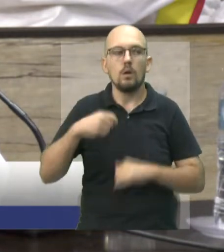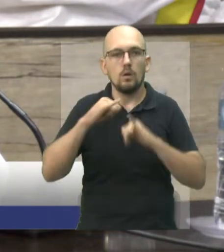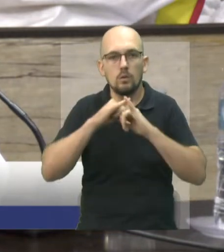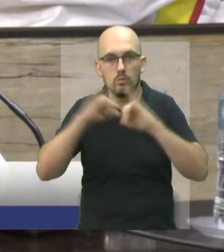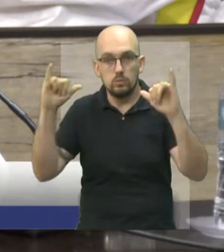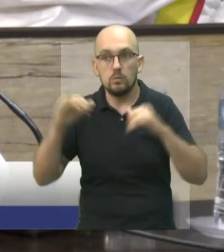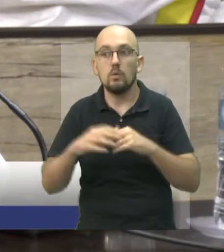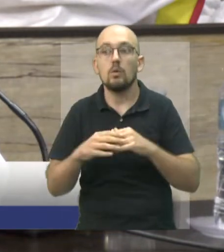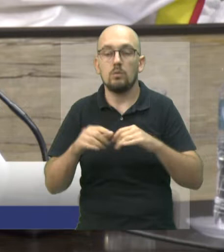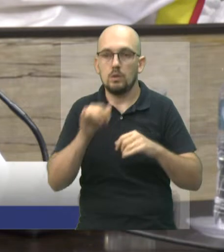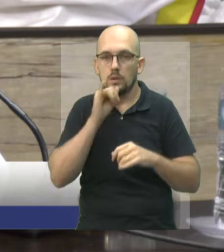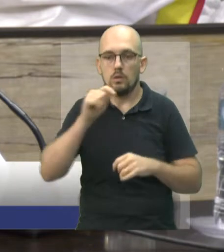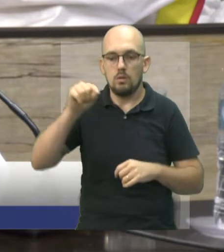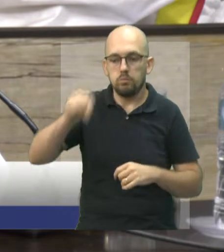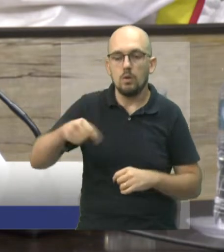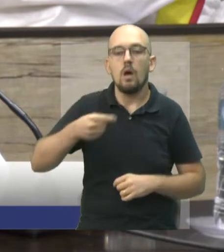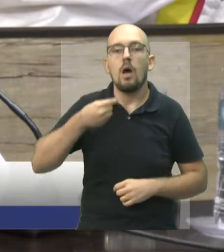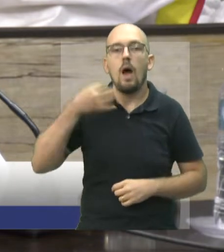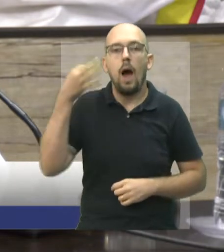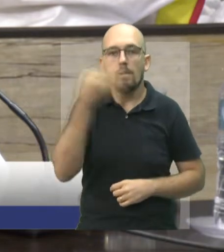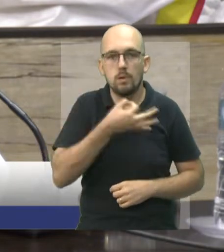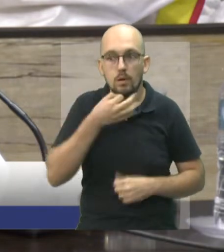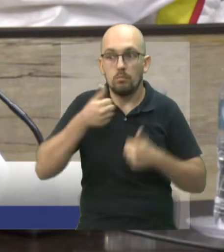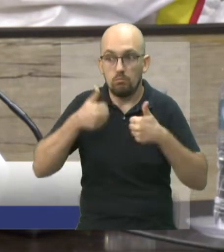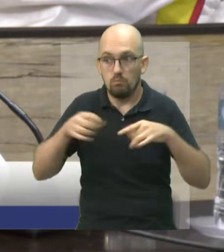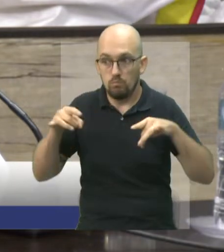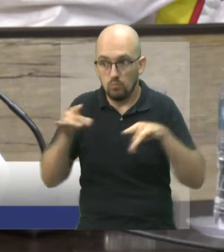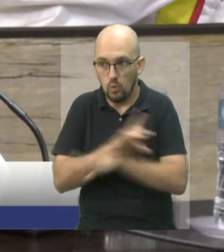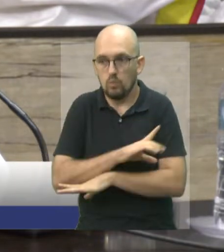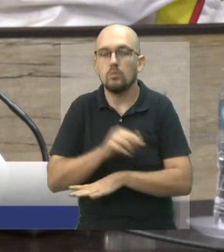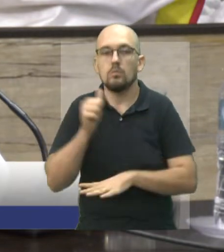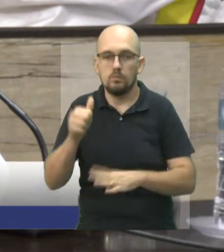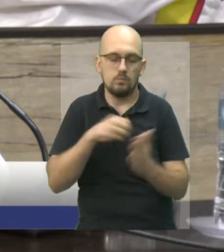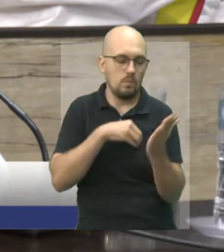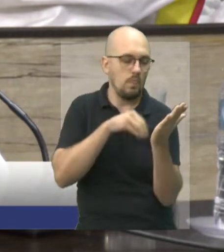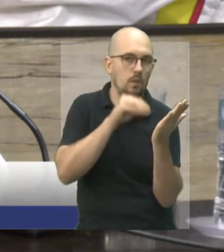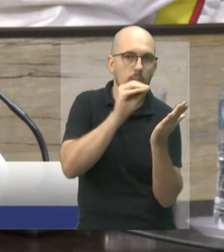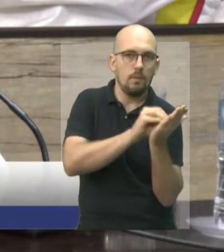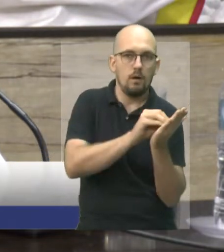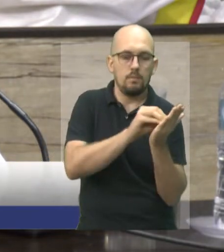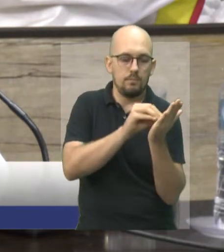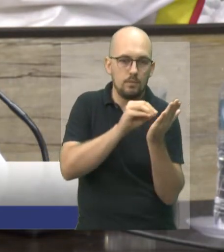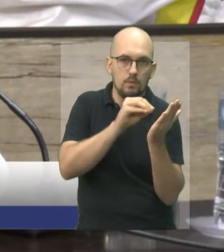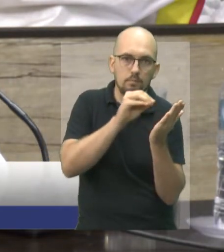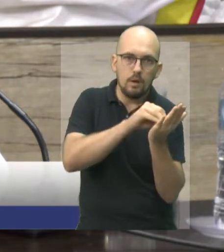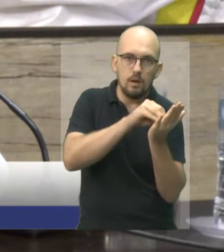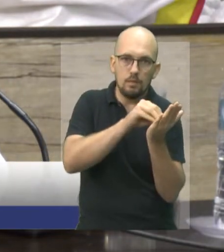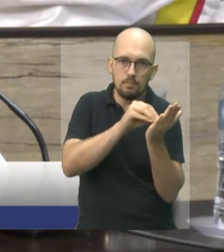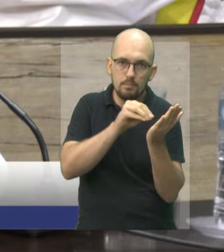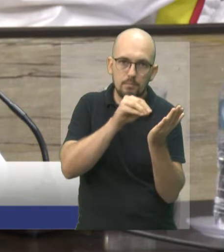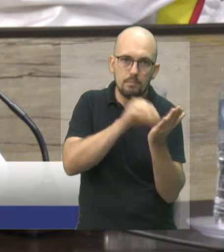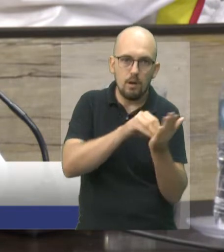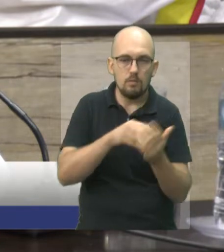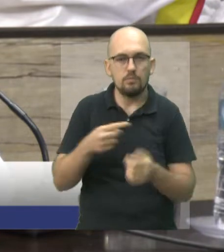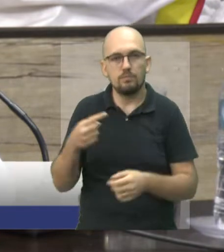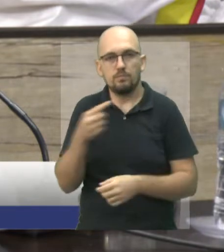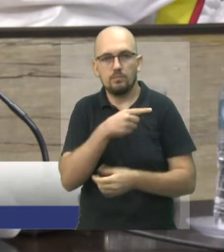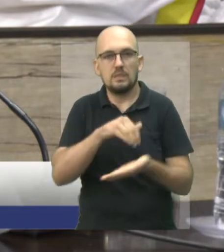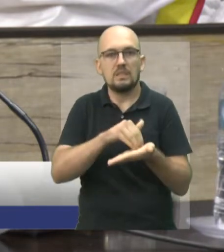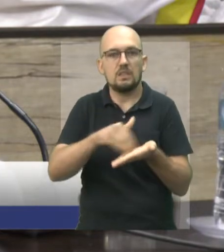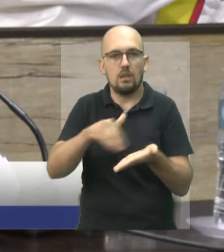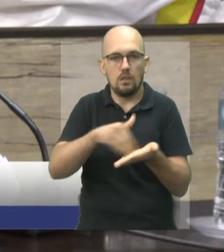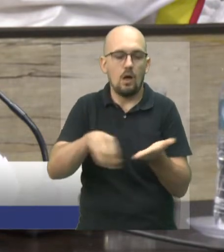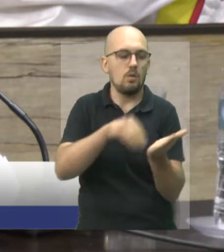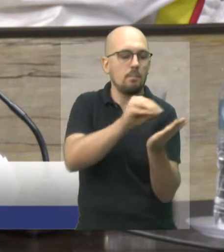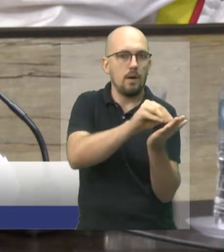Declarado o voto, este será anotado na folha de presença pelo senhor secretário.